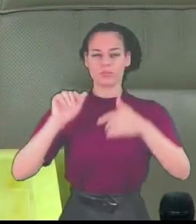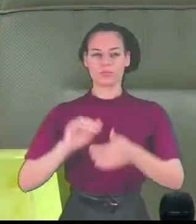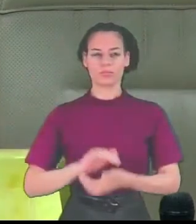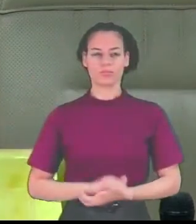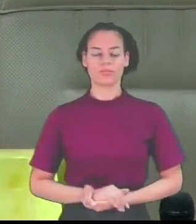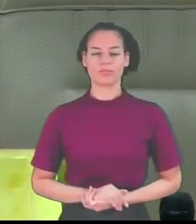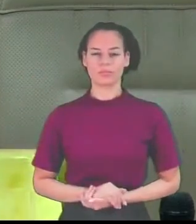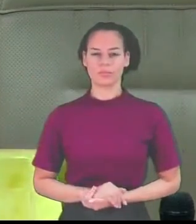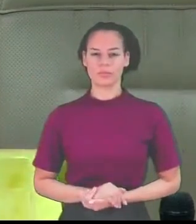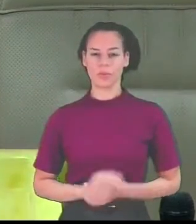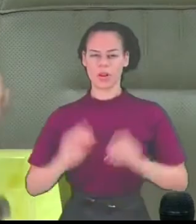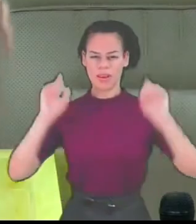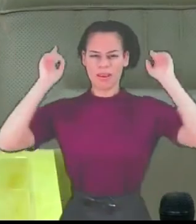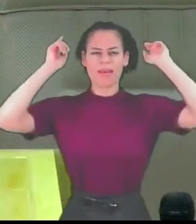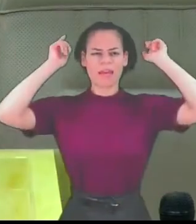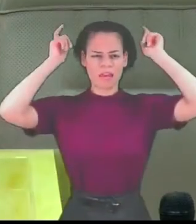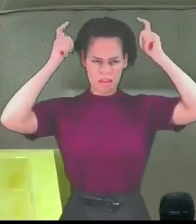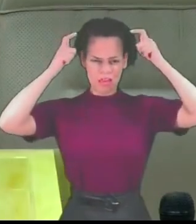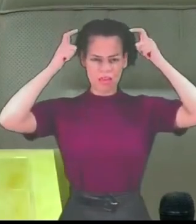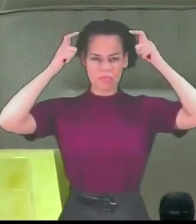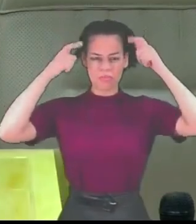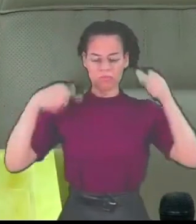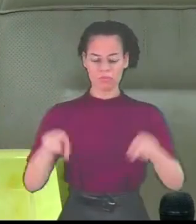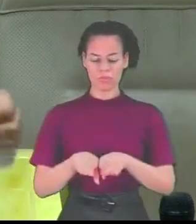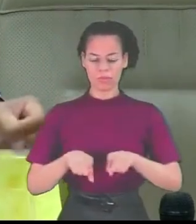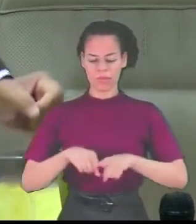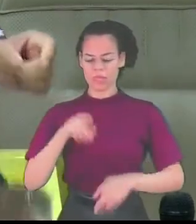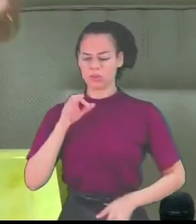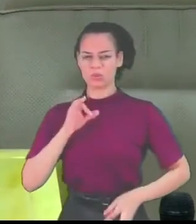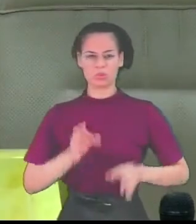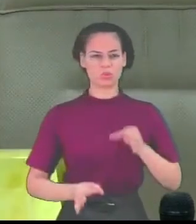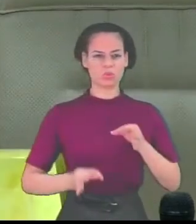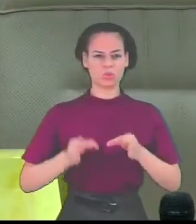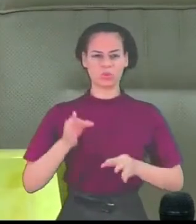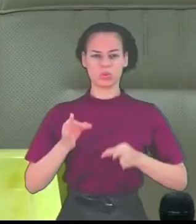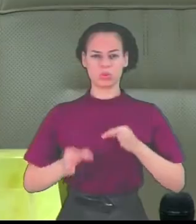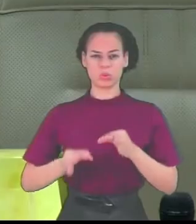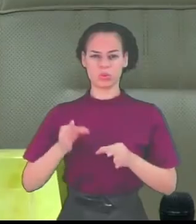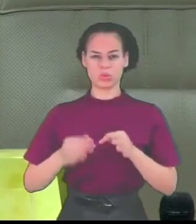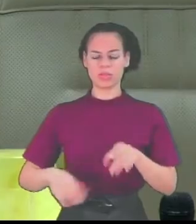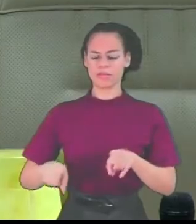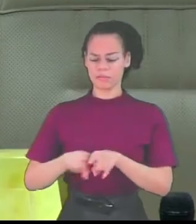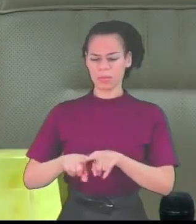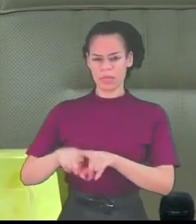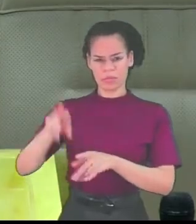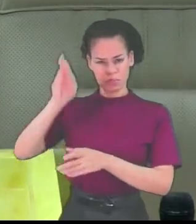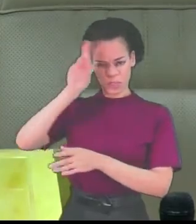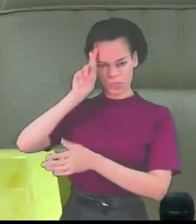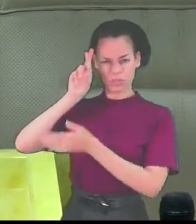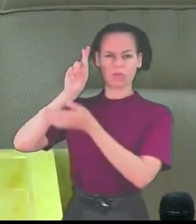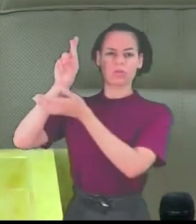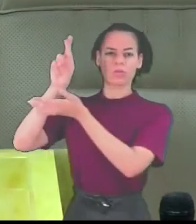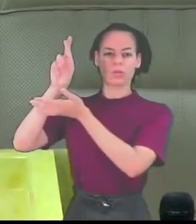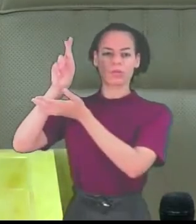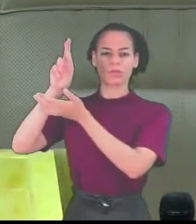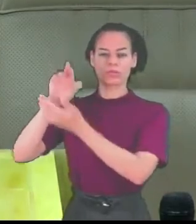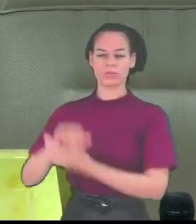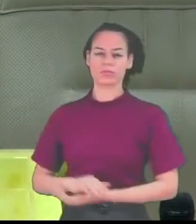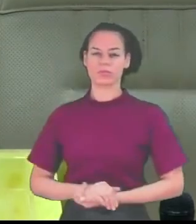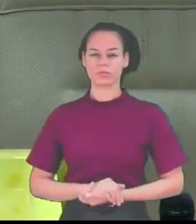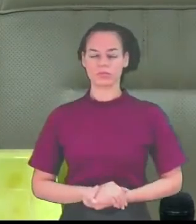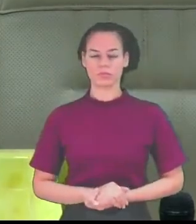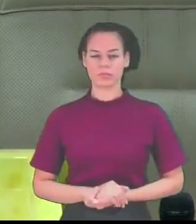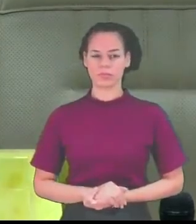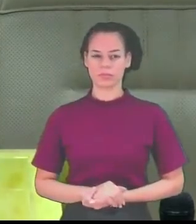e como rei como juiz como Senhor o mundo